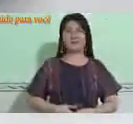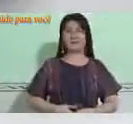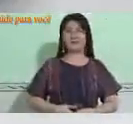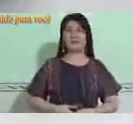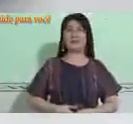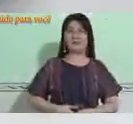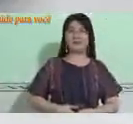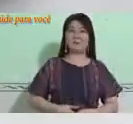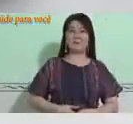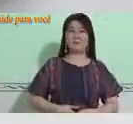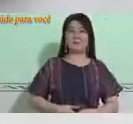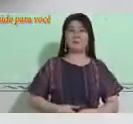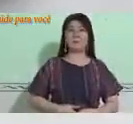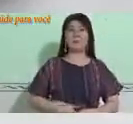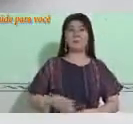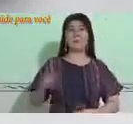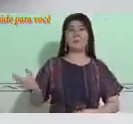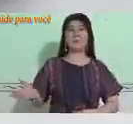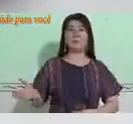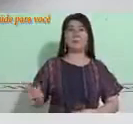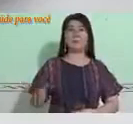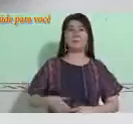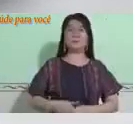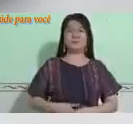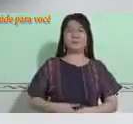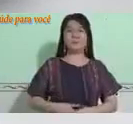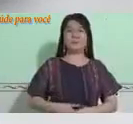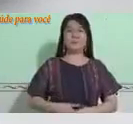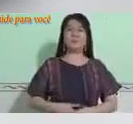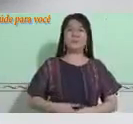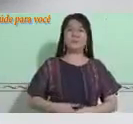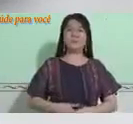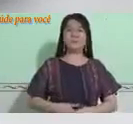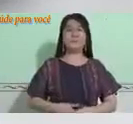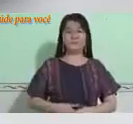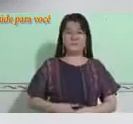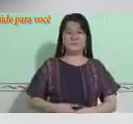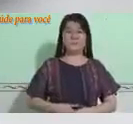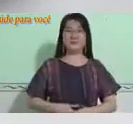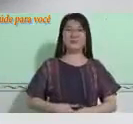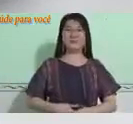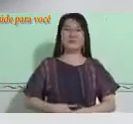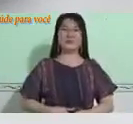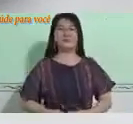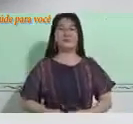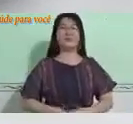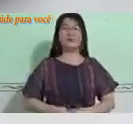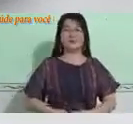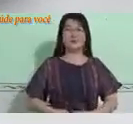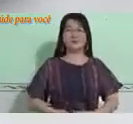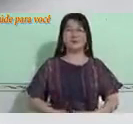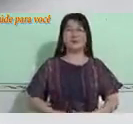É importante que a criança seja levada ao pediatra assim que surgirem os primeiros sintomas, vírgula, além de ser recomendado